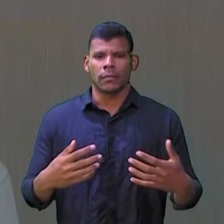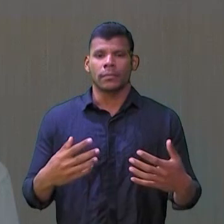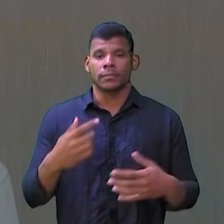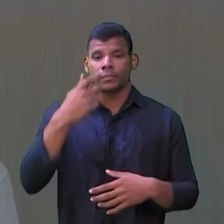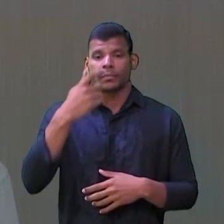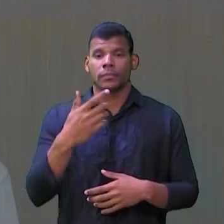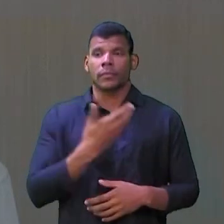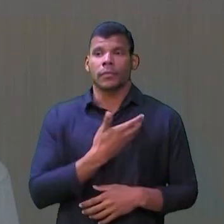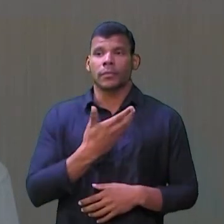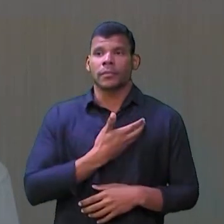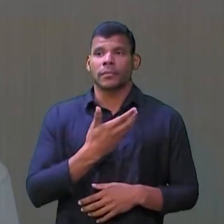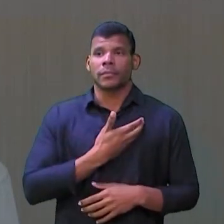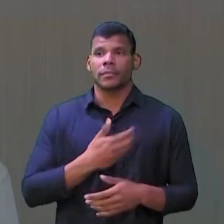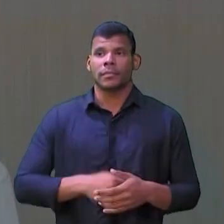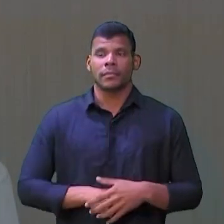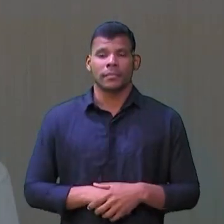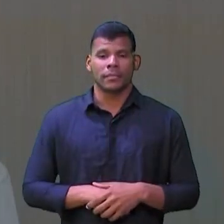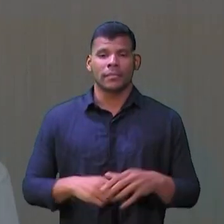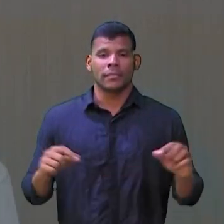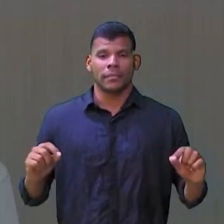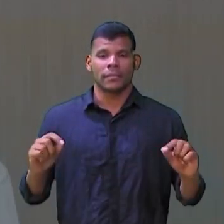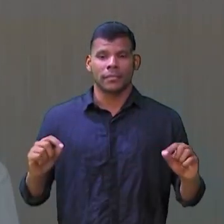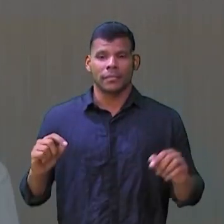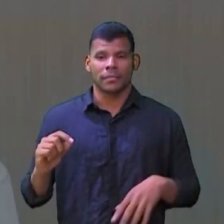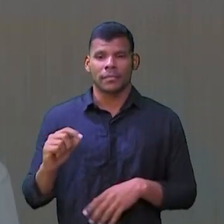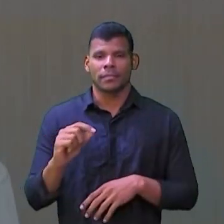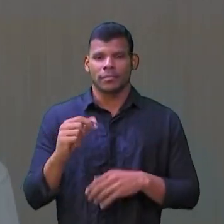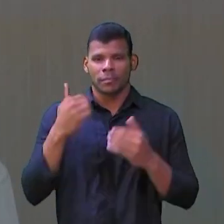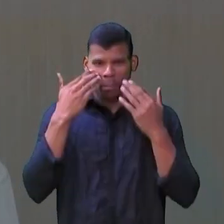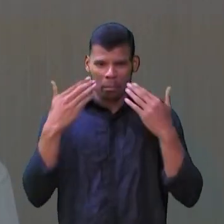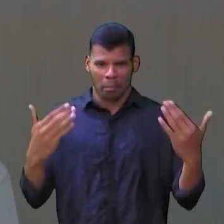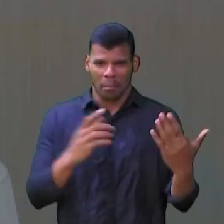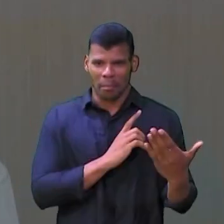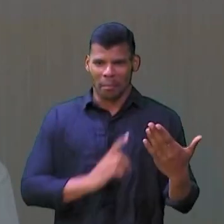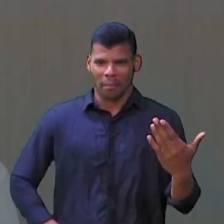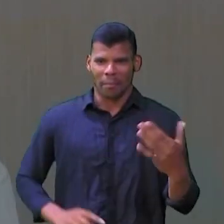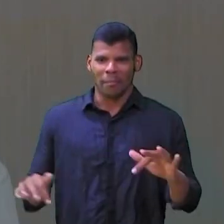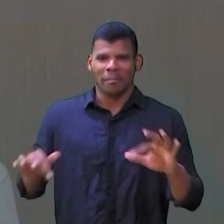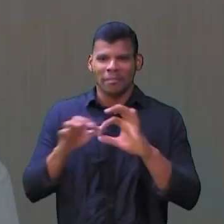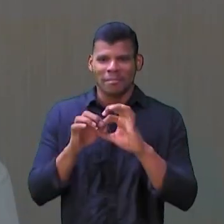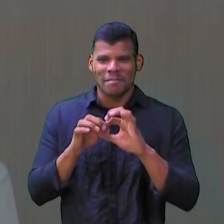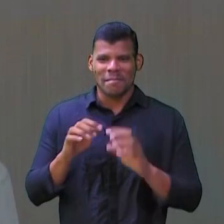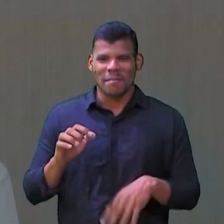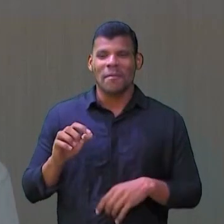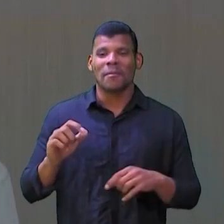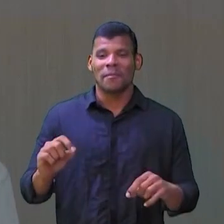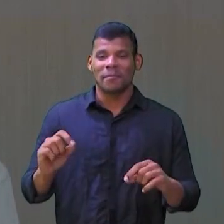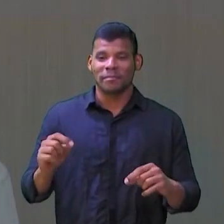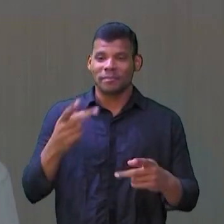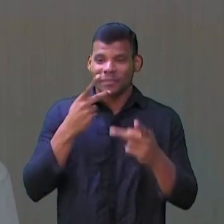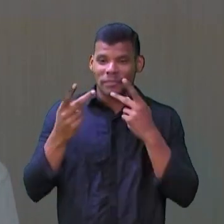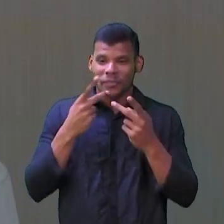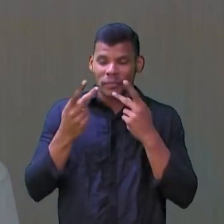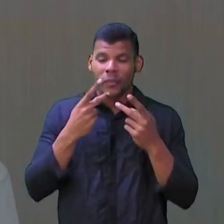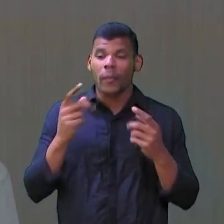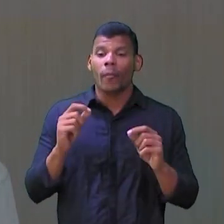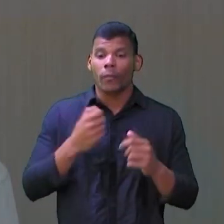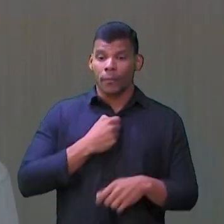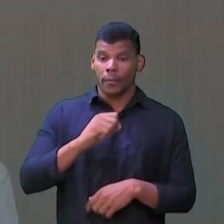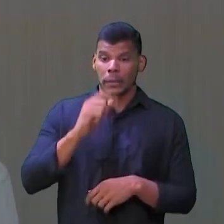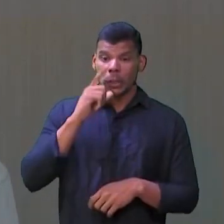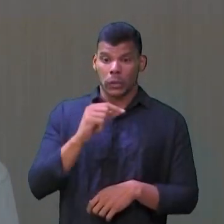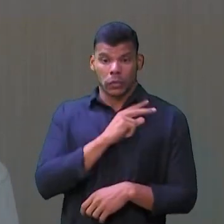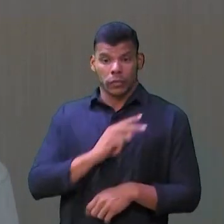meus colegas deputados e deputadas a se unirem a mim neste pronunciamento em defesa da